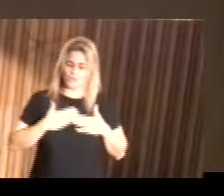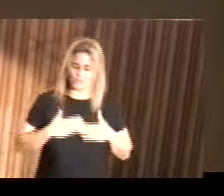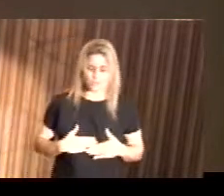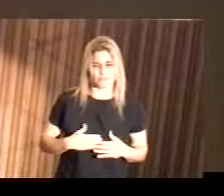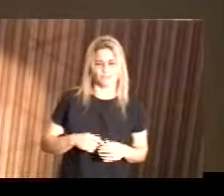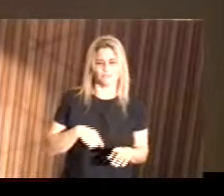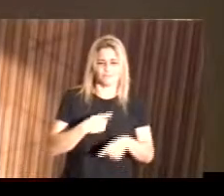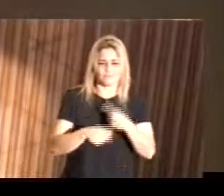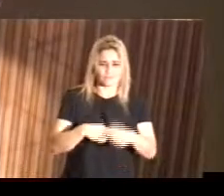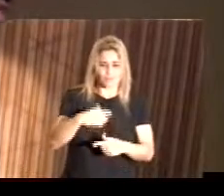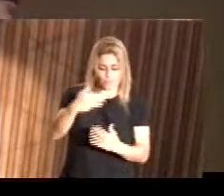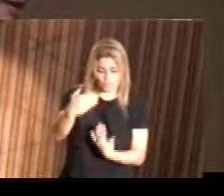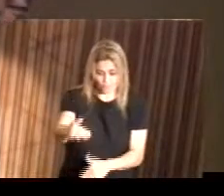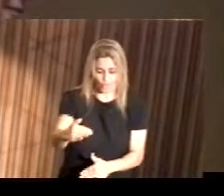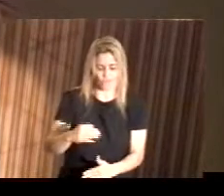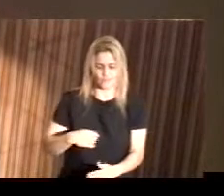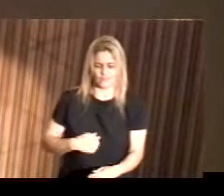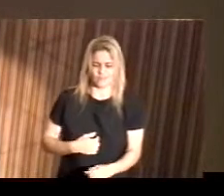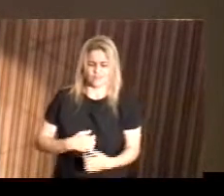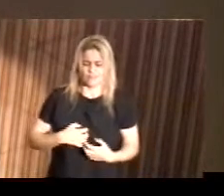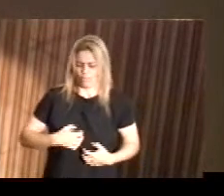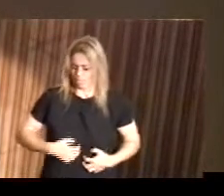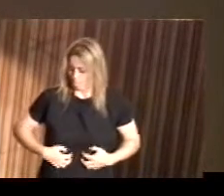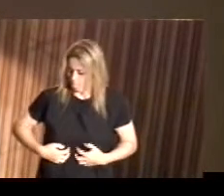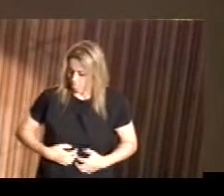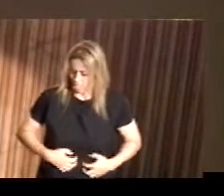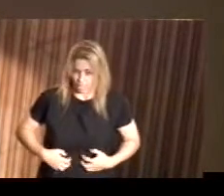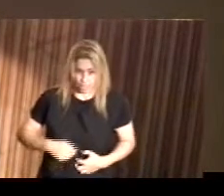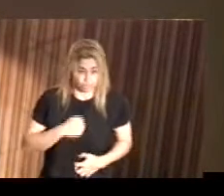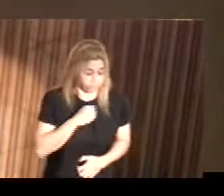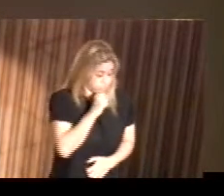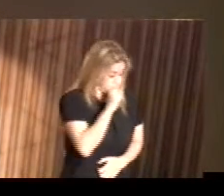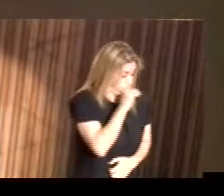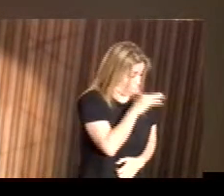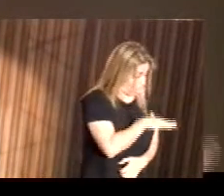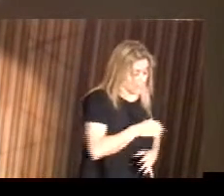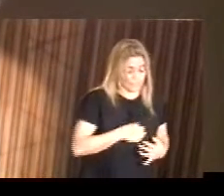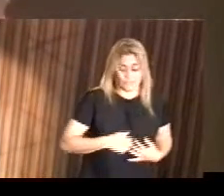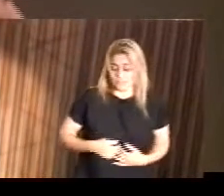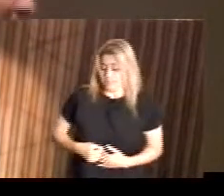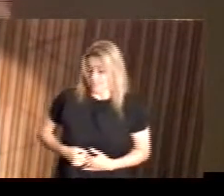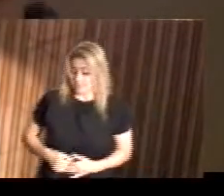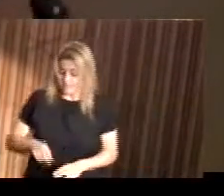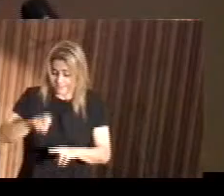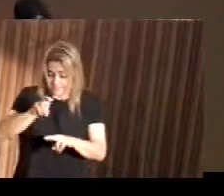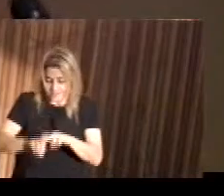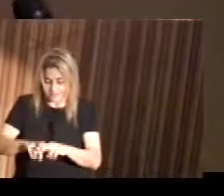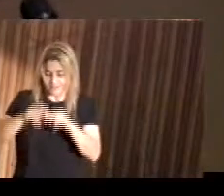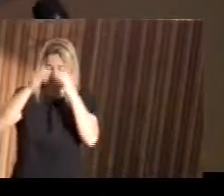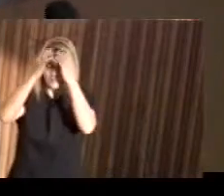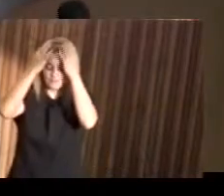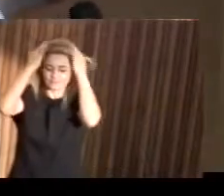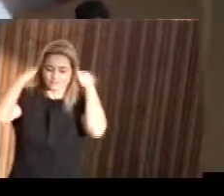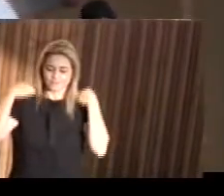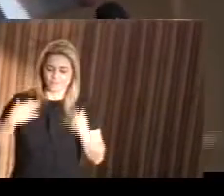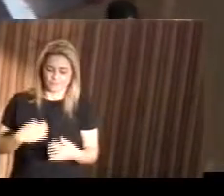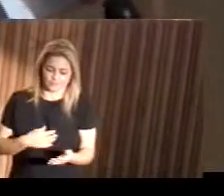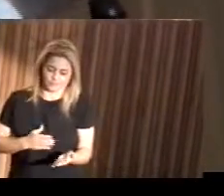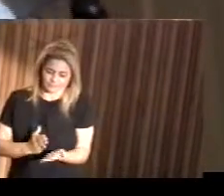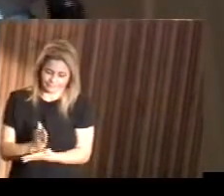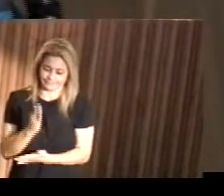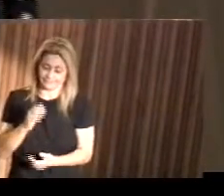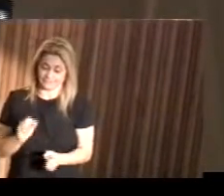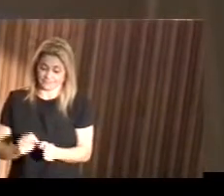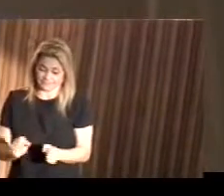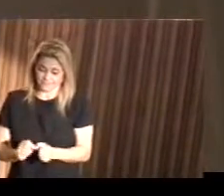No dia da prova eu estou passando mal. Vou para a aula, falei assim: esse professor é maluco, vai me deixar sem a matéria, e se eu faltar ele não vai